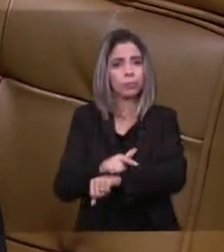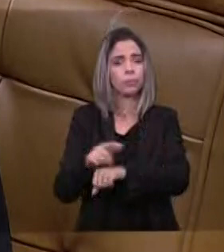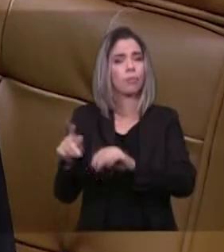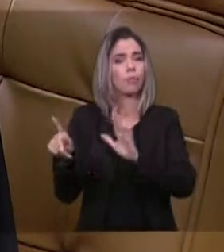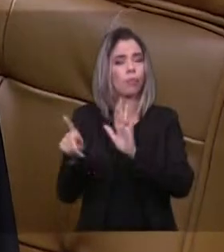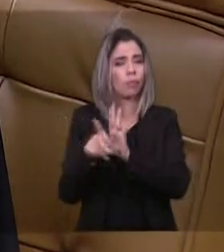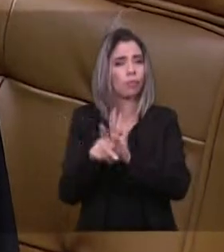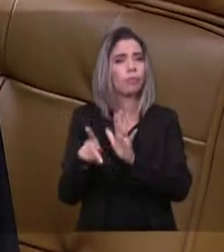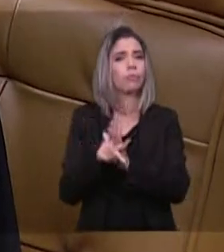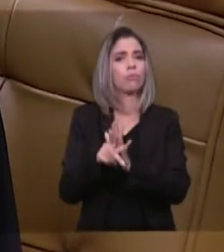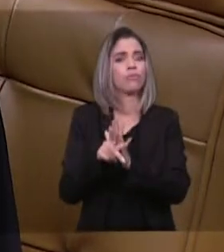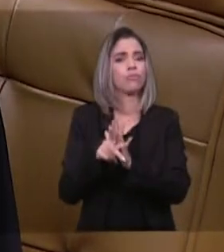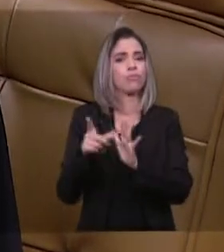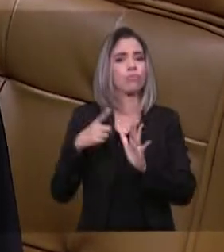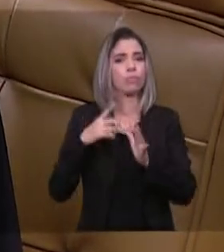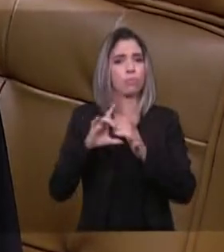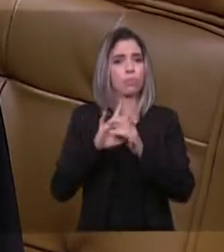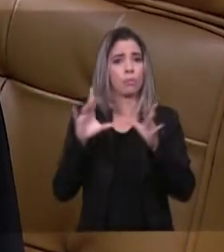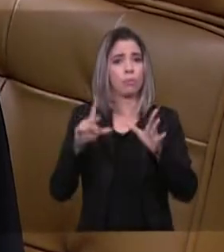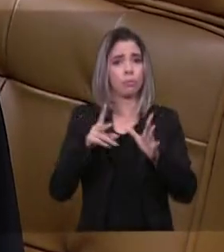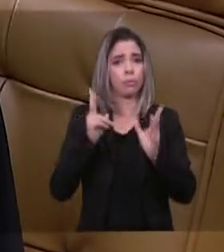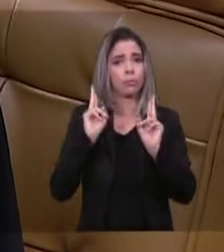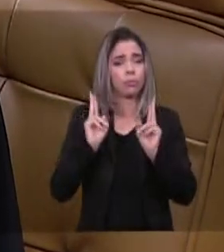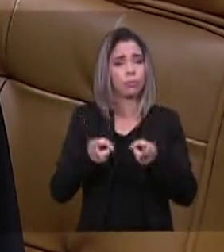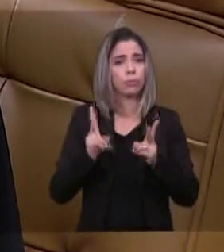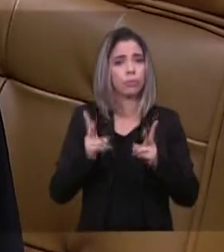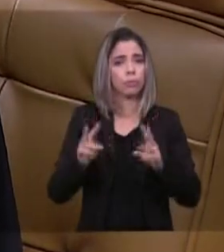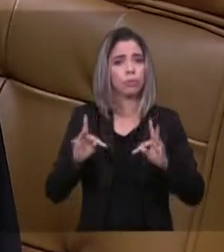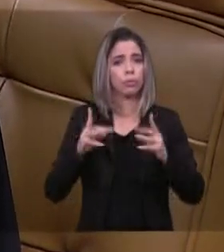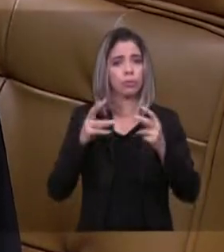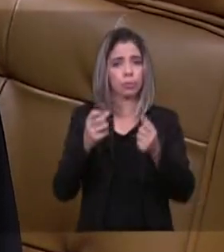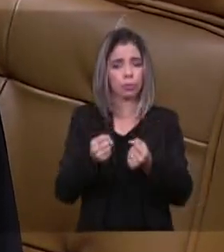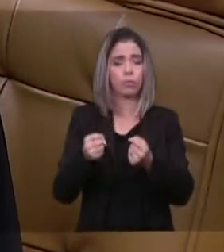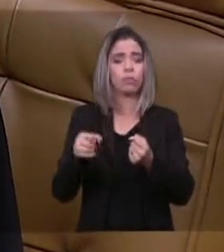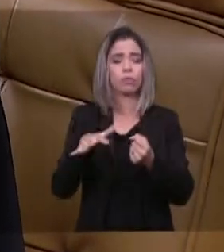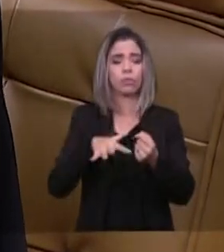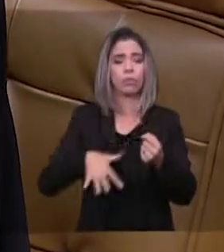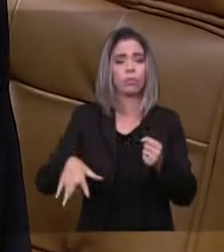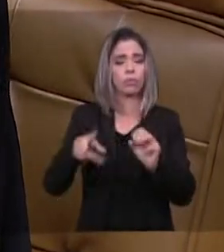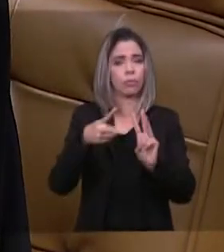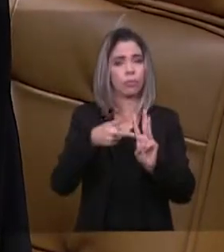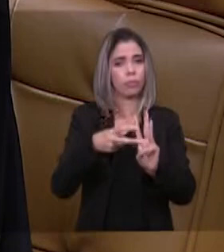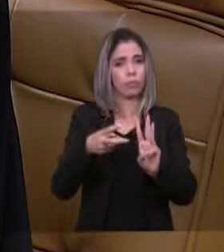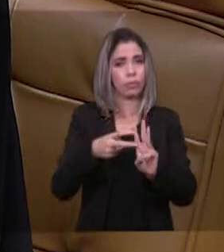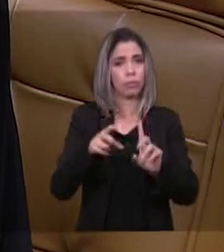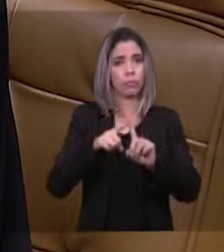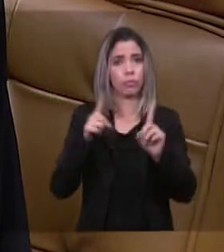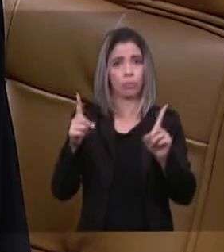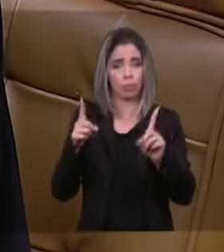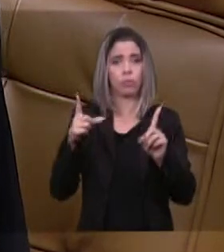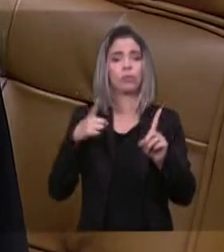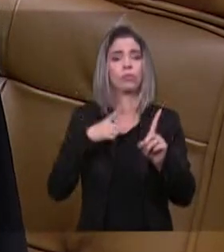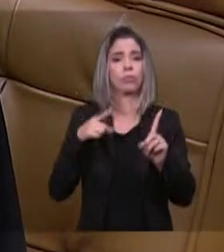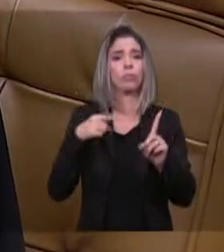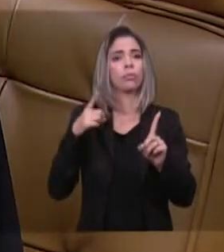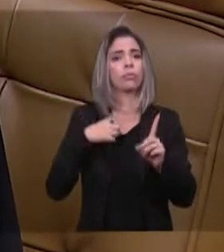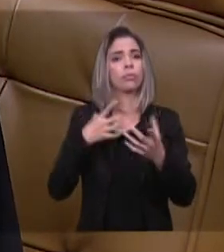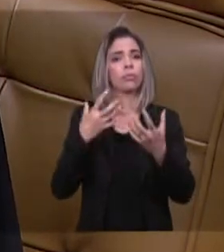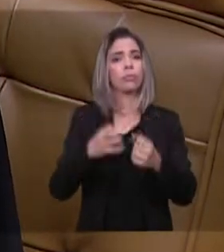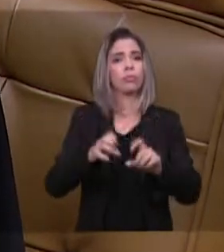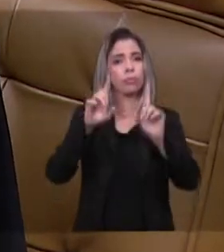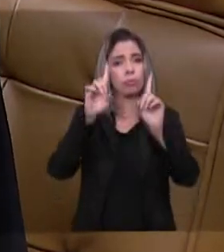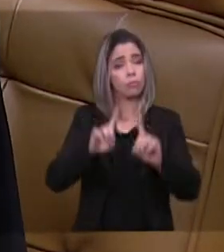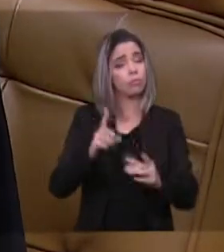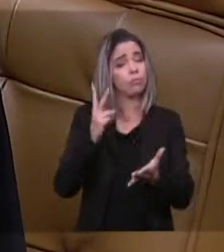vida nacional ficou mantida em toda a sua plenitude, mas integrando-se ou não, o Estado Nacional reconhece o direito de continuar a ser